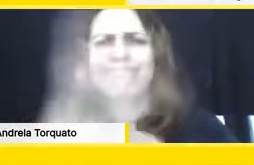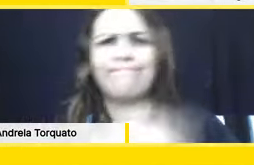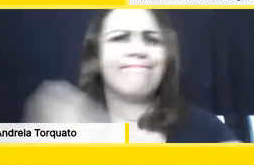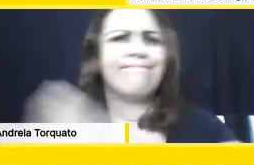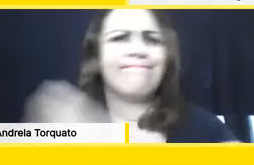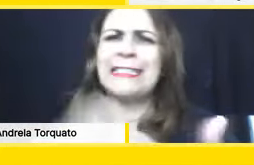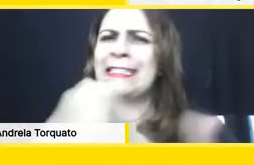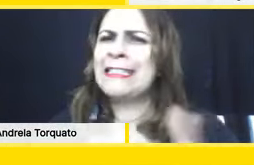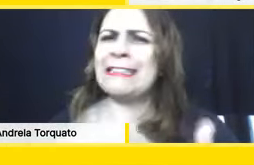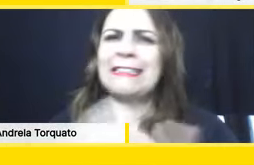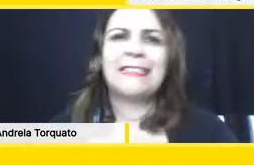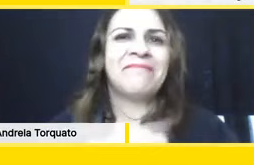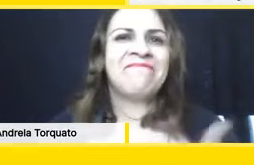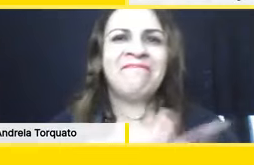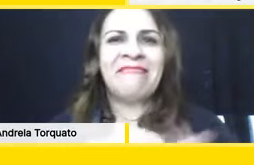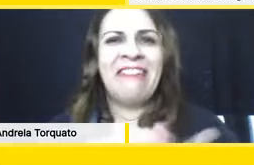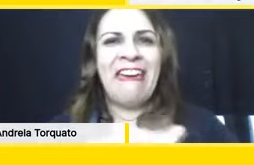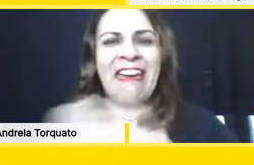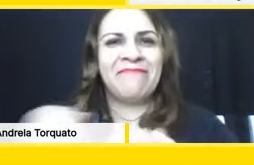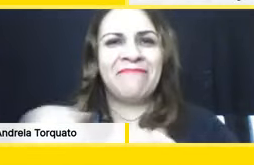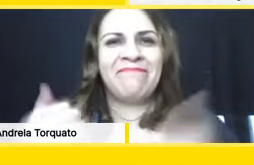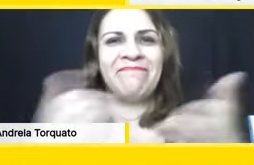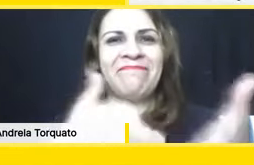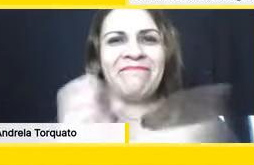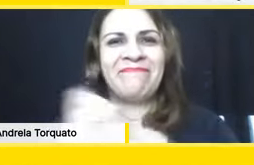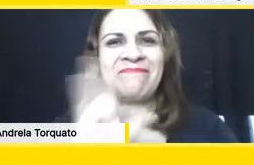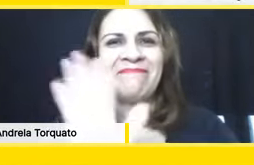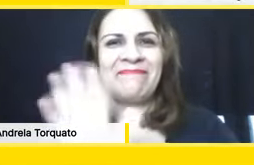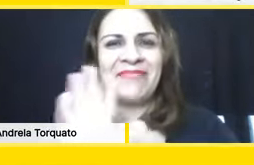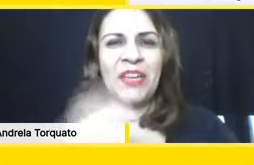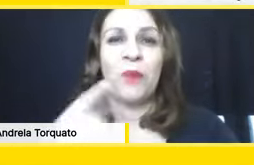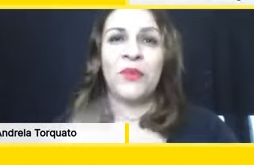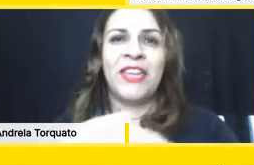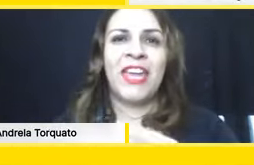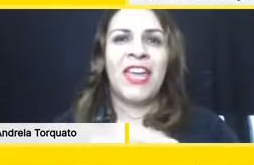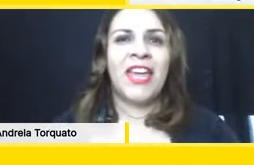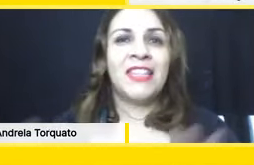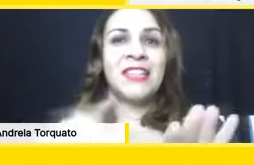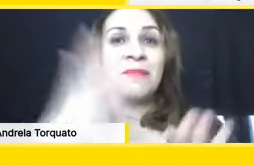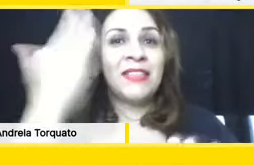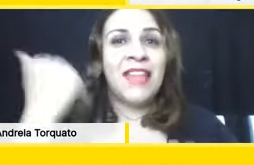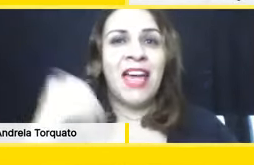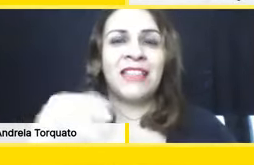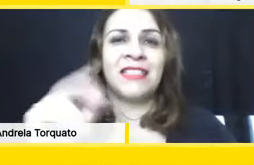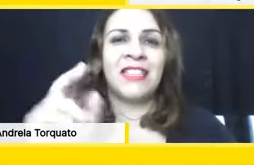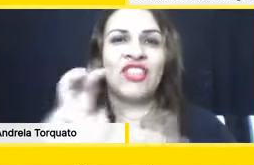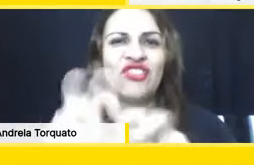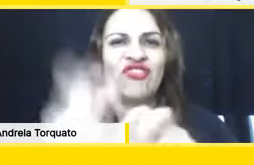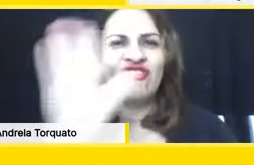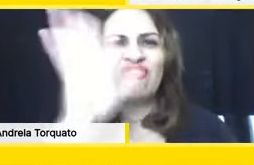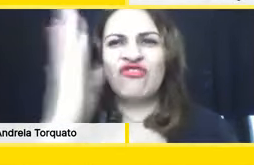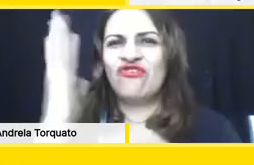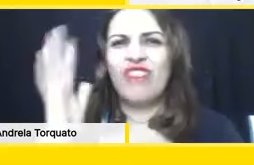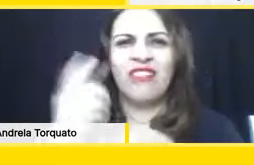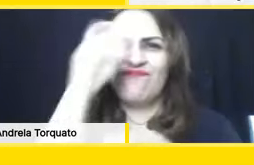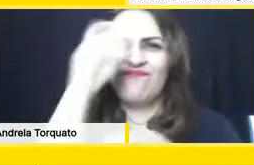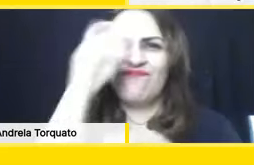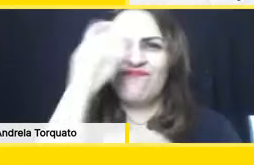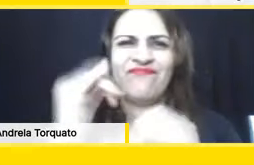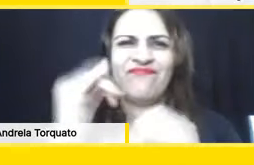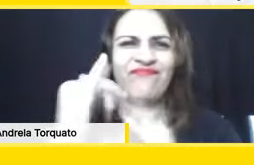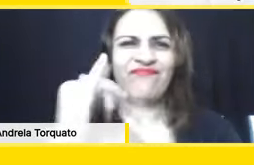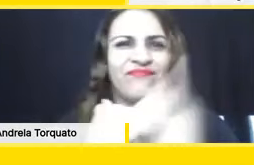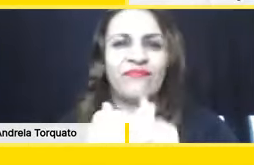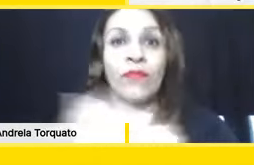tentamos e não deu certo. Só estava num Agora lugar conseguiu. meio ruim, né? Mas hoje estamos aqui para falar de um